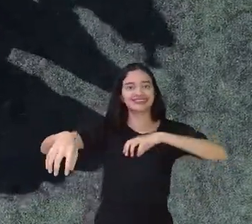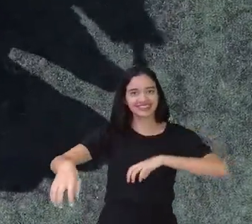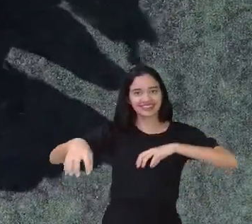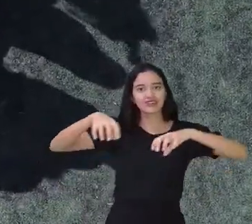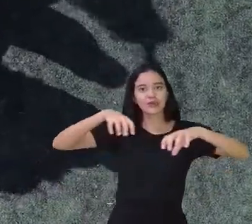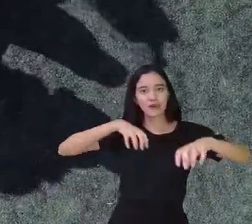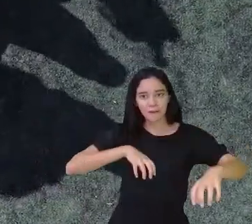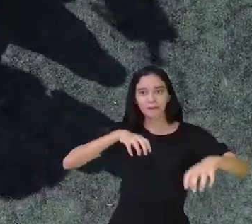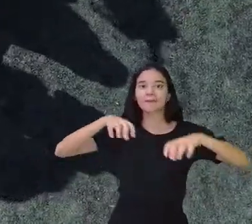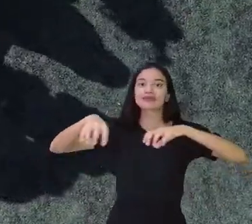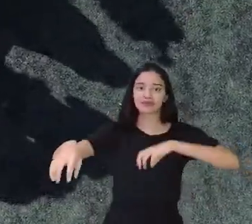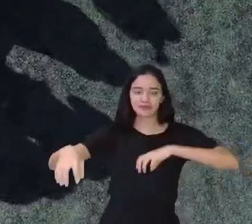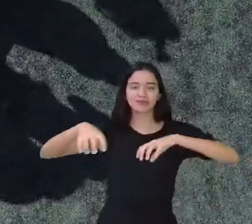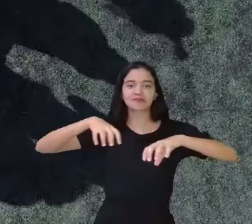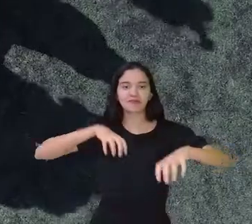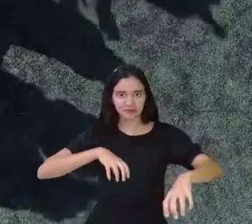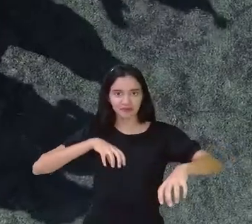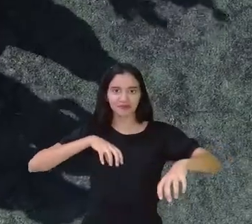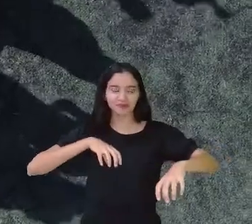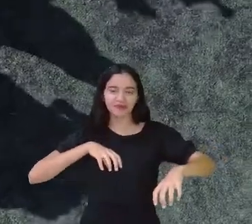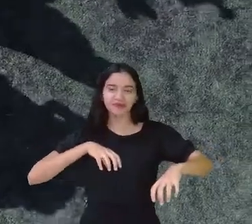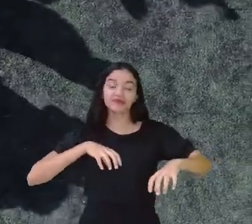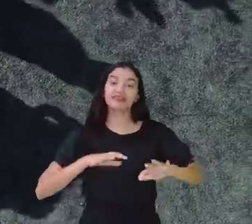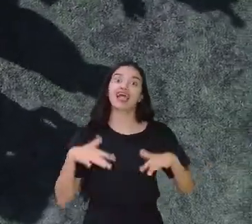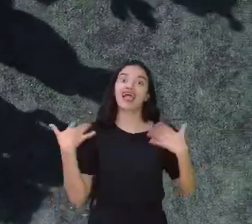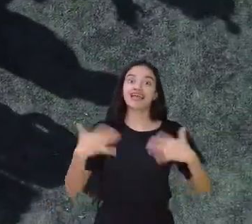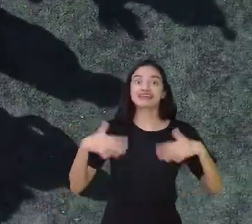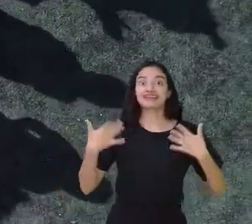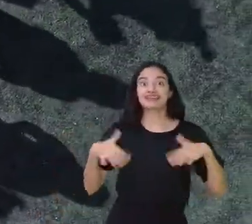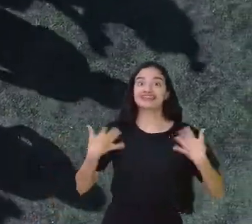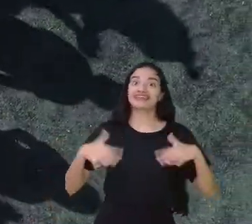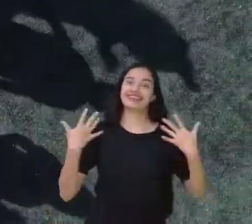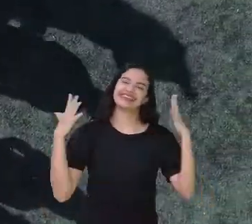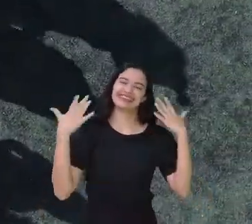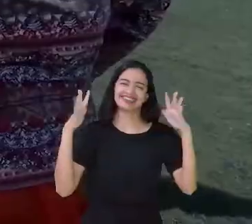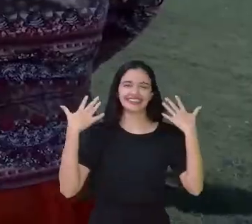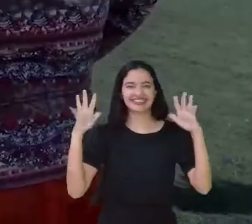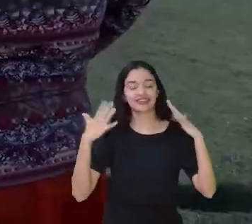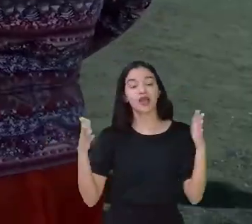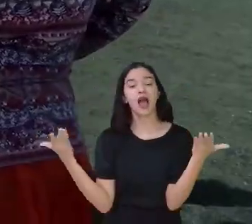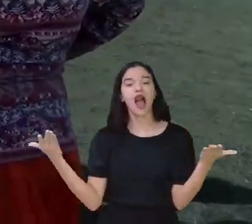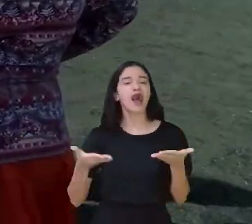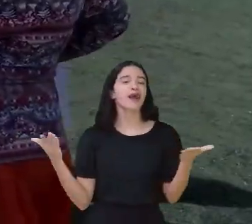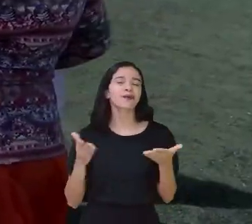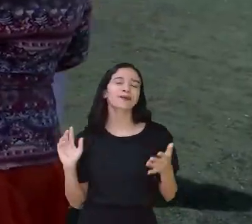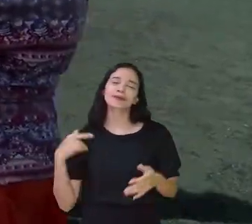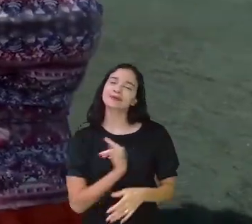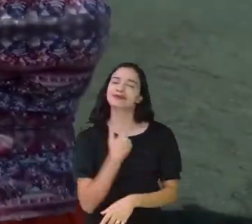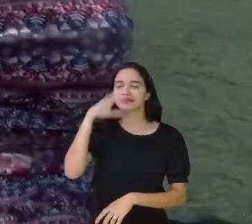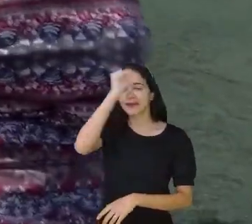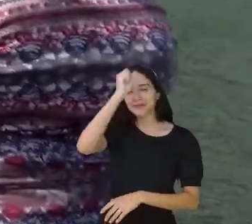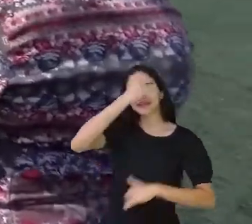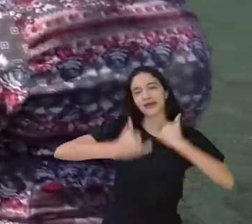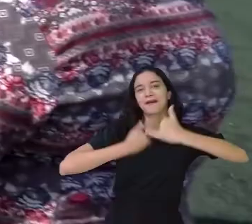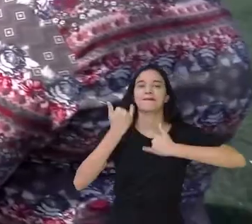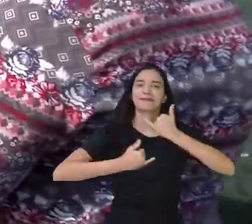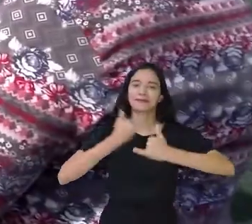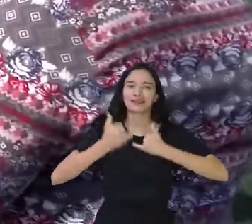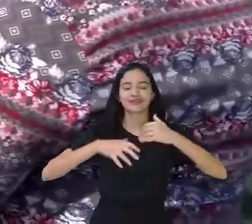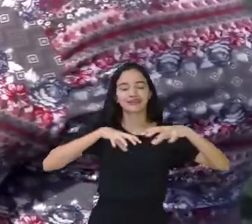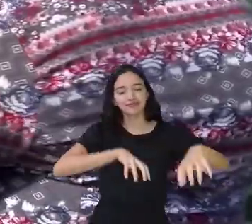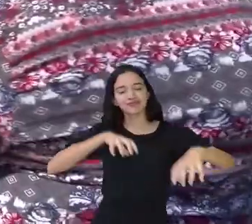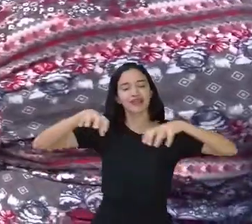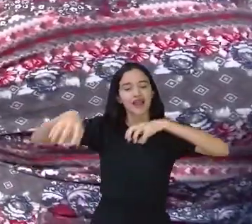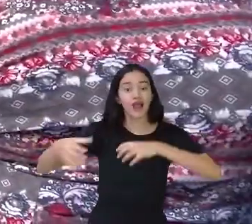guerreiros fazem zigue-zigue-zá. Eita, corre! Agora que a gente já aprendeu a brincar de escravo de Jó com